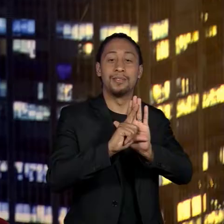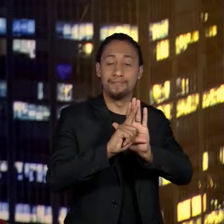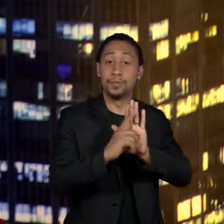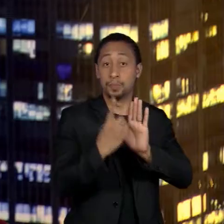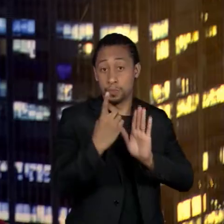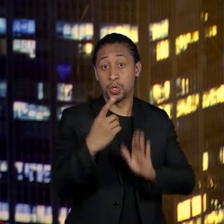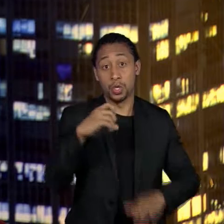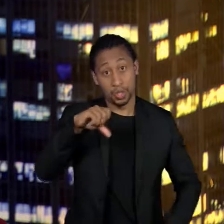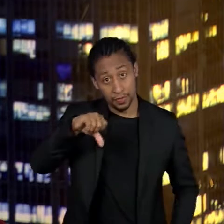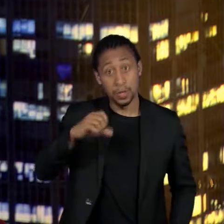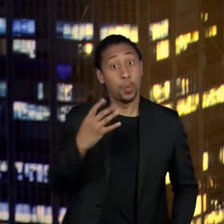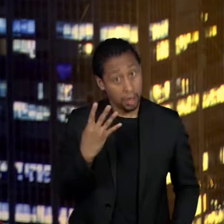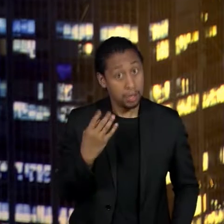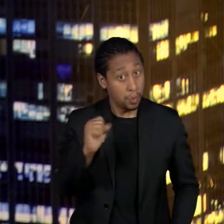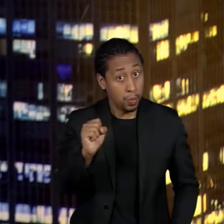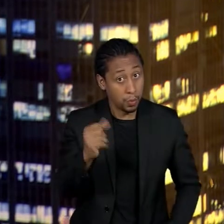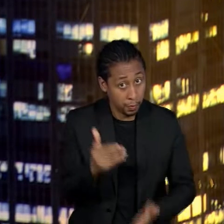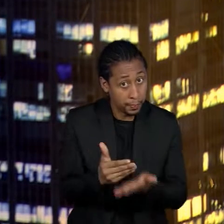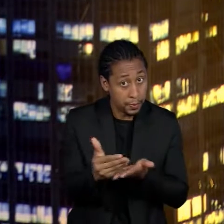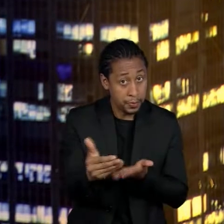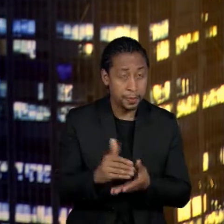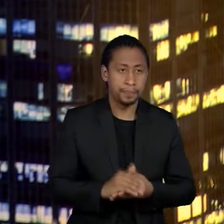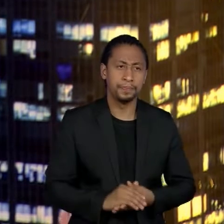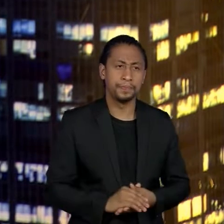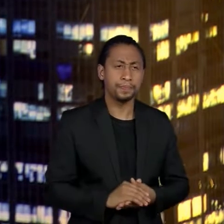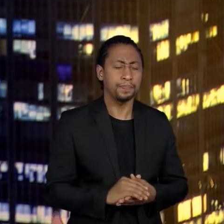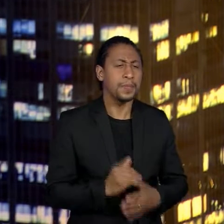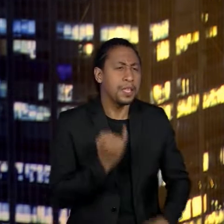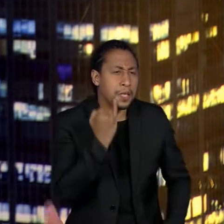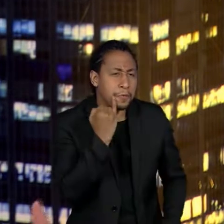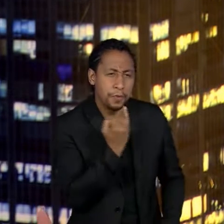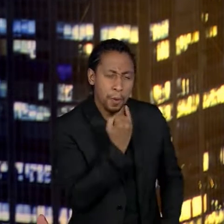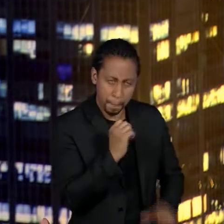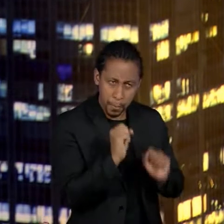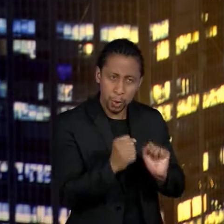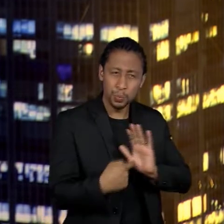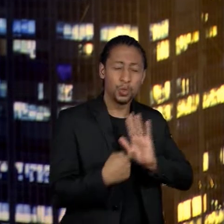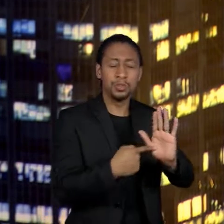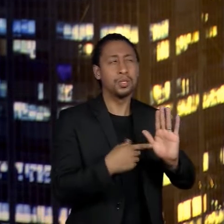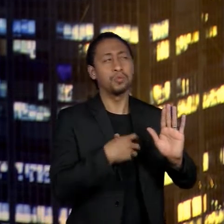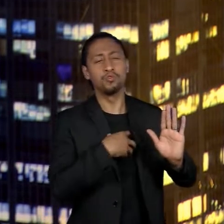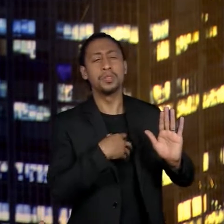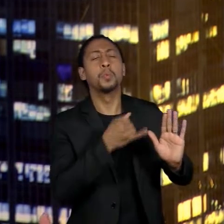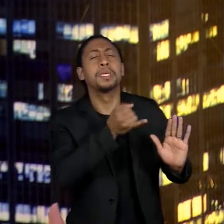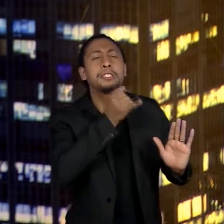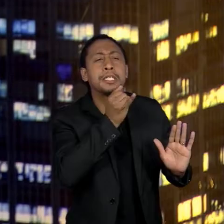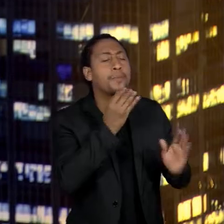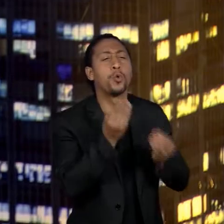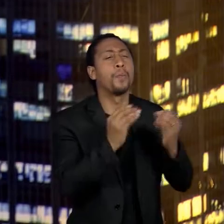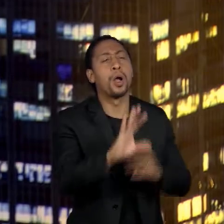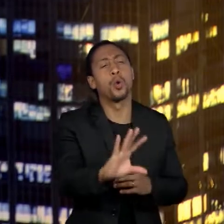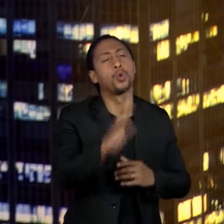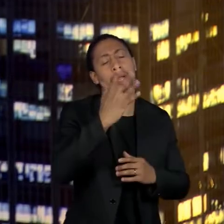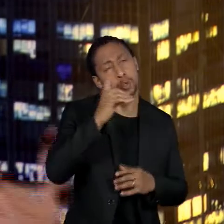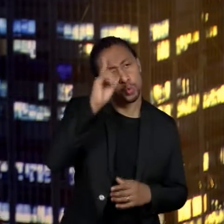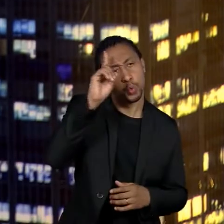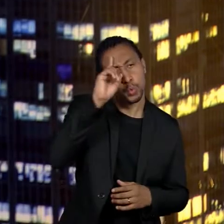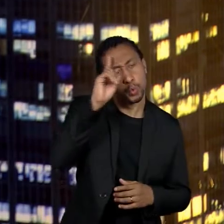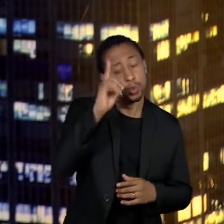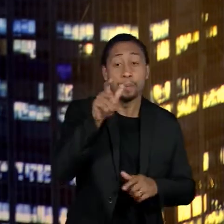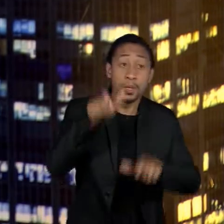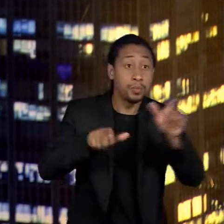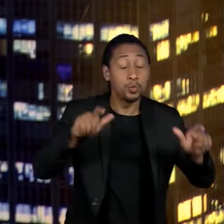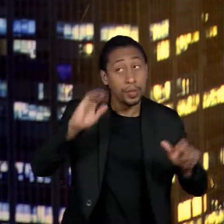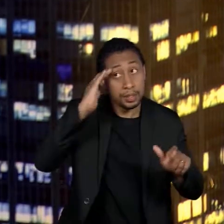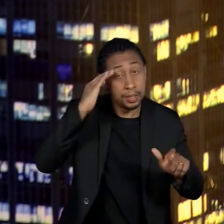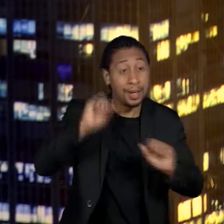1948. Agora, Ivan, é possível dar um exemplo dessa atitude no dia a dia para as pessoas perceberem que é algo comum e que muitas vezes ela não se